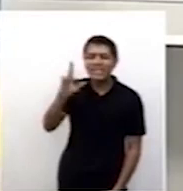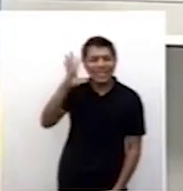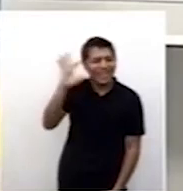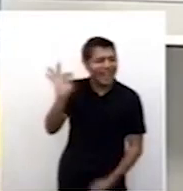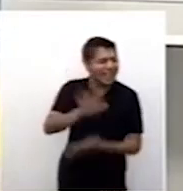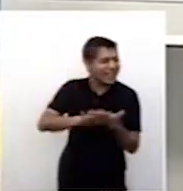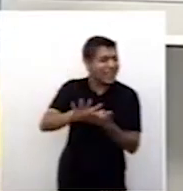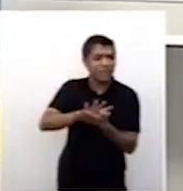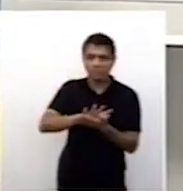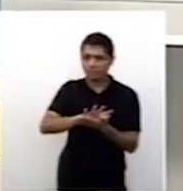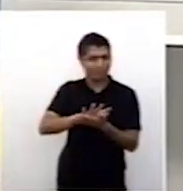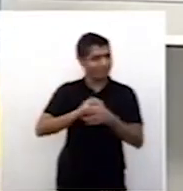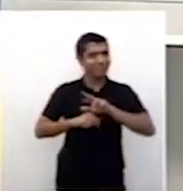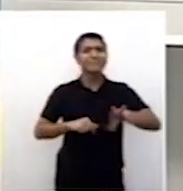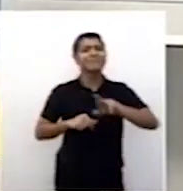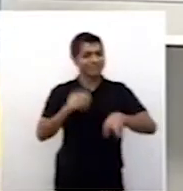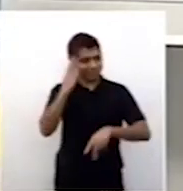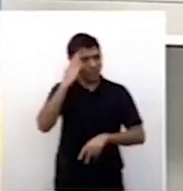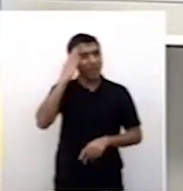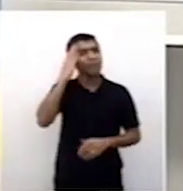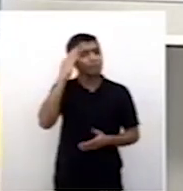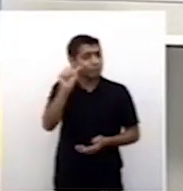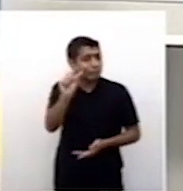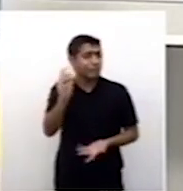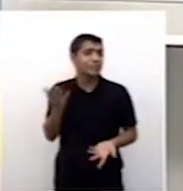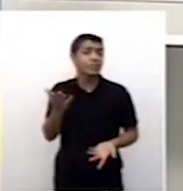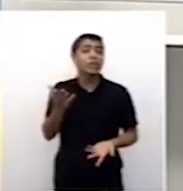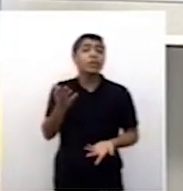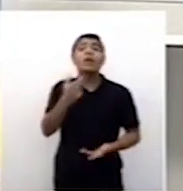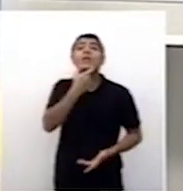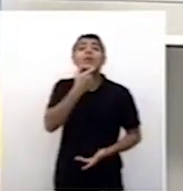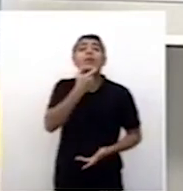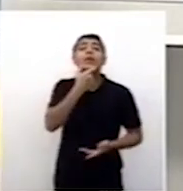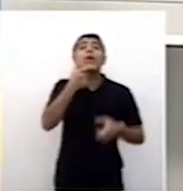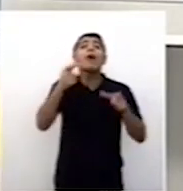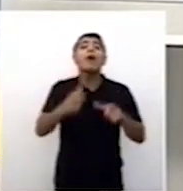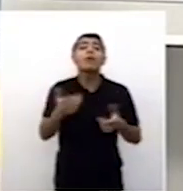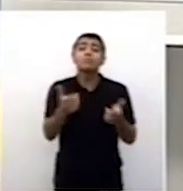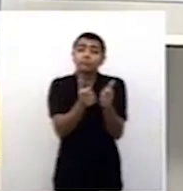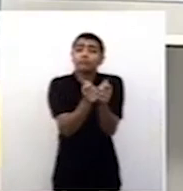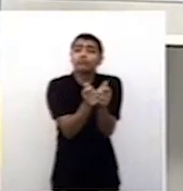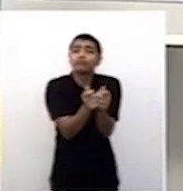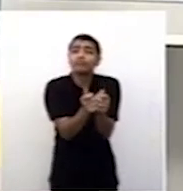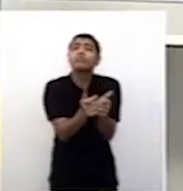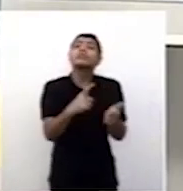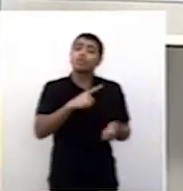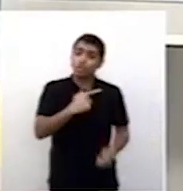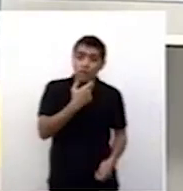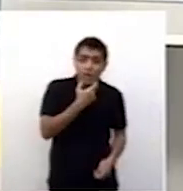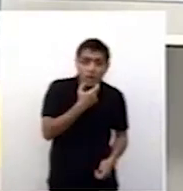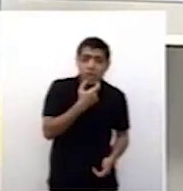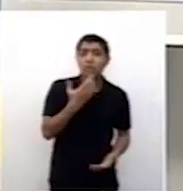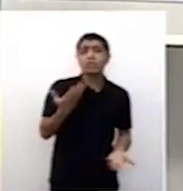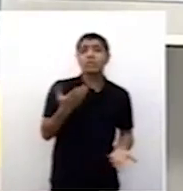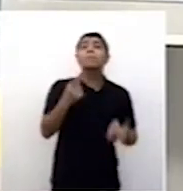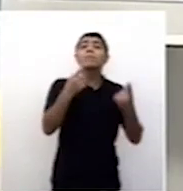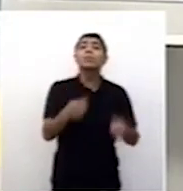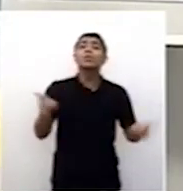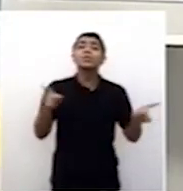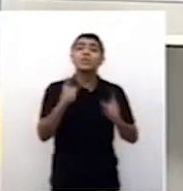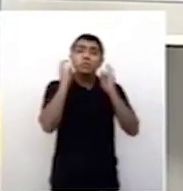nosso dia a dia. Está onde? Nos games, nos vídeos, nas músicas que você escuta, nos